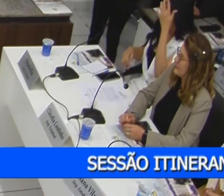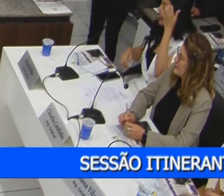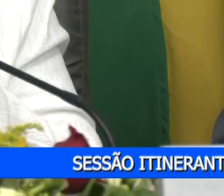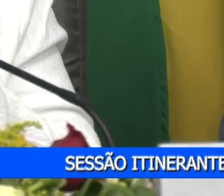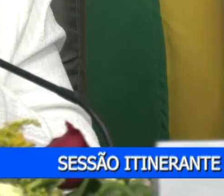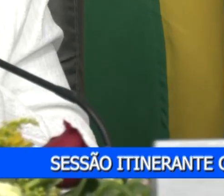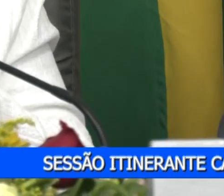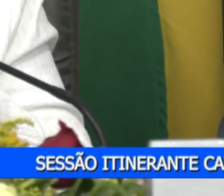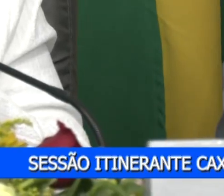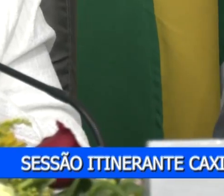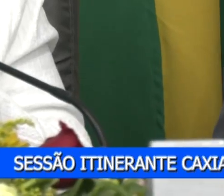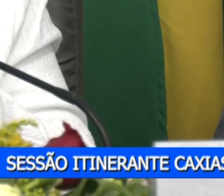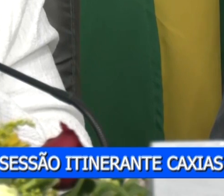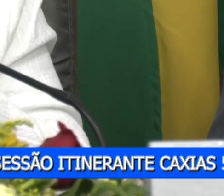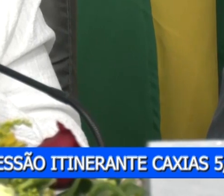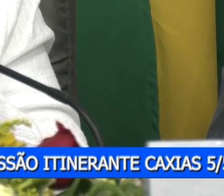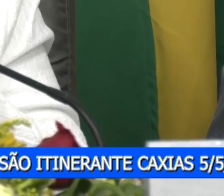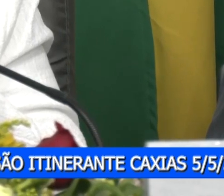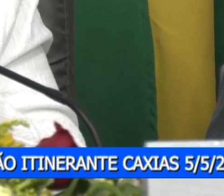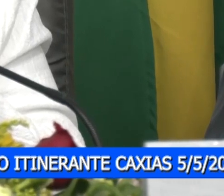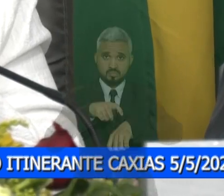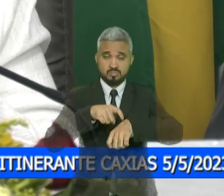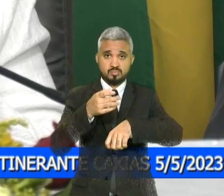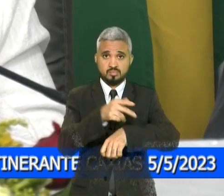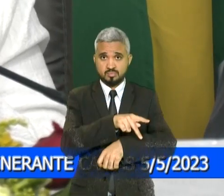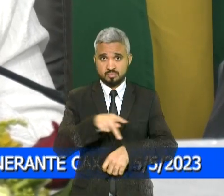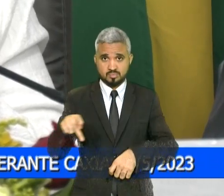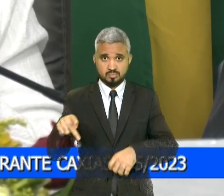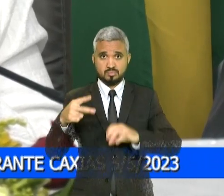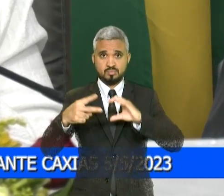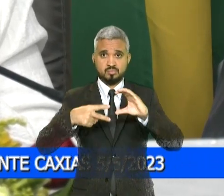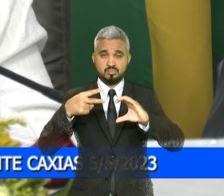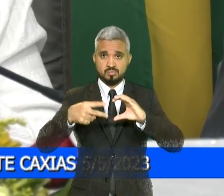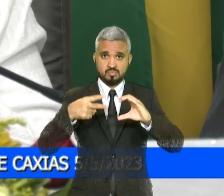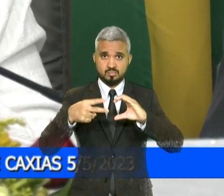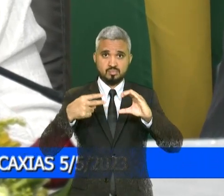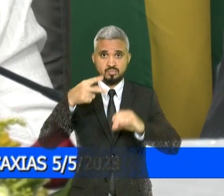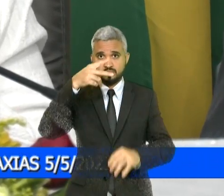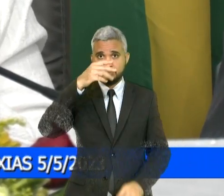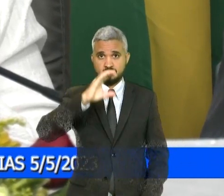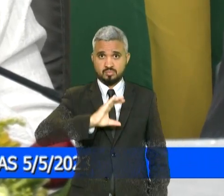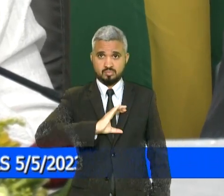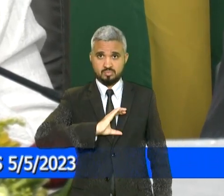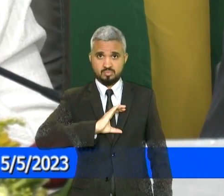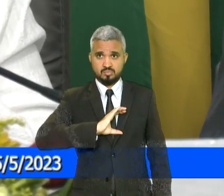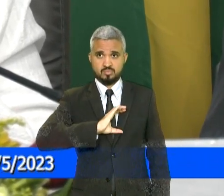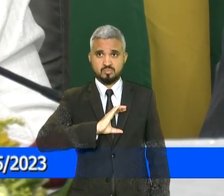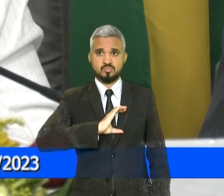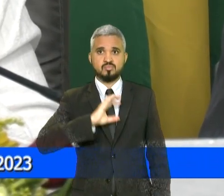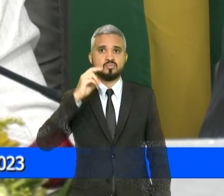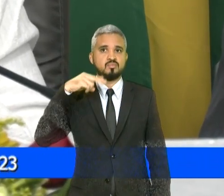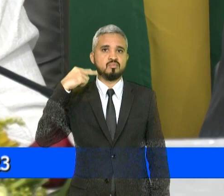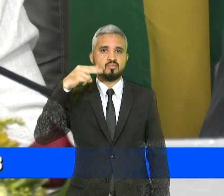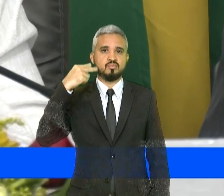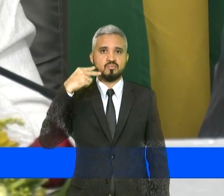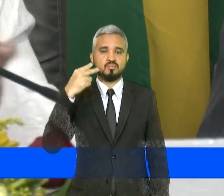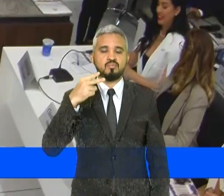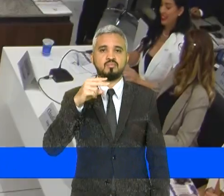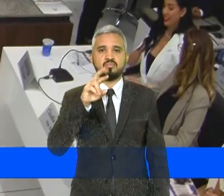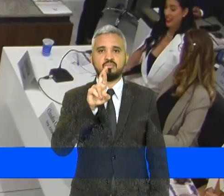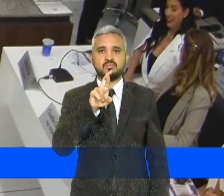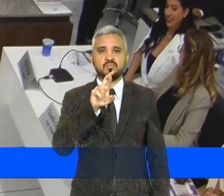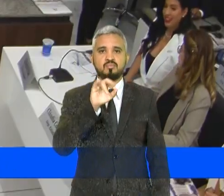Concedo a palavra neste momento ao presidente da Câmara Municipal de Caxias, vereador Ricardo